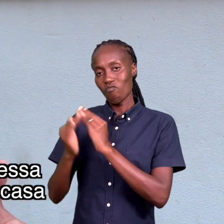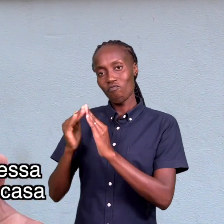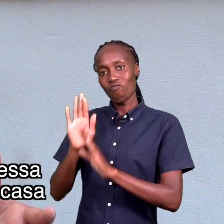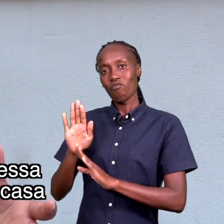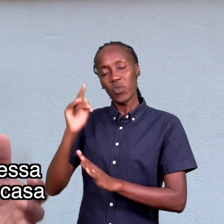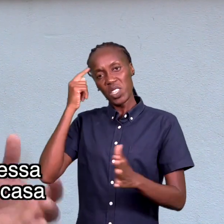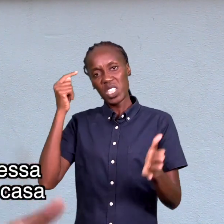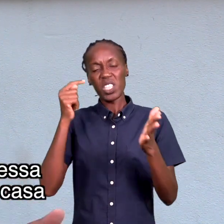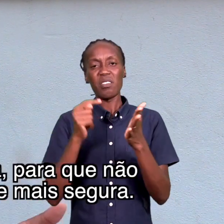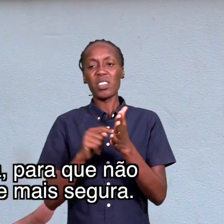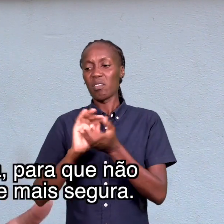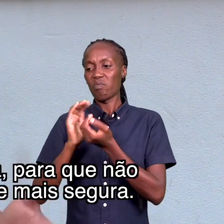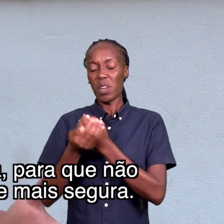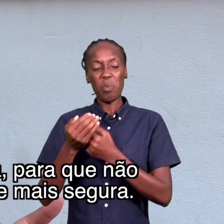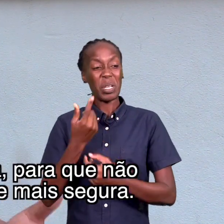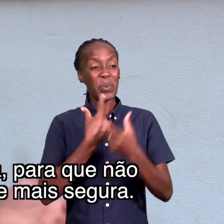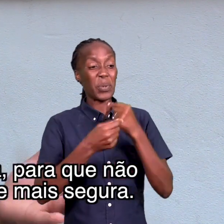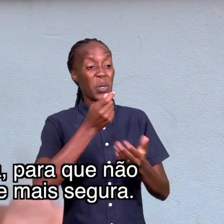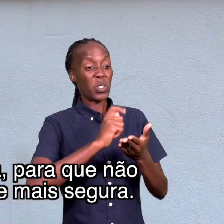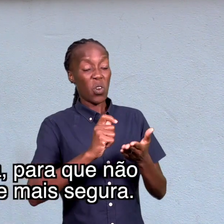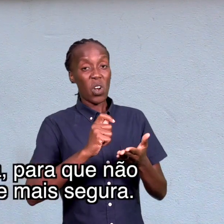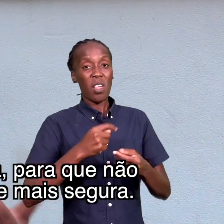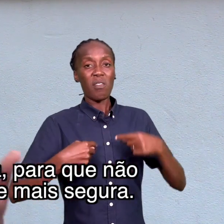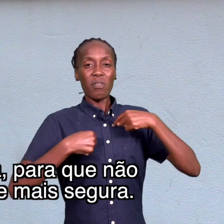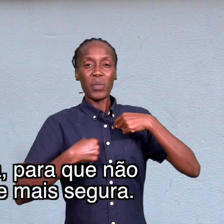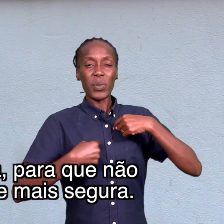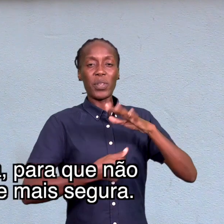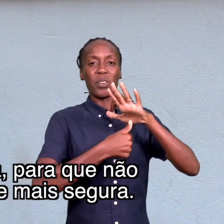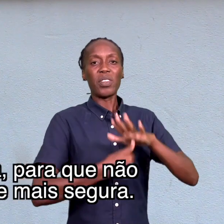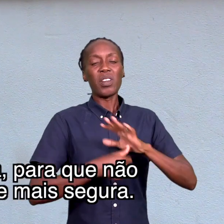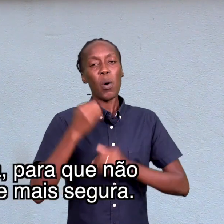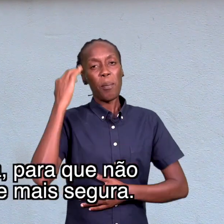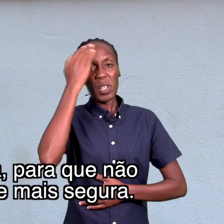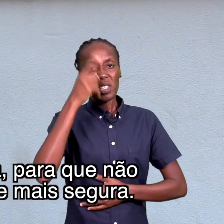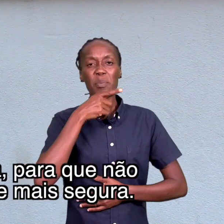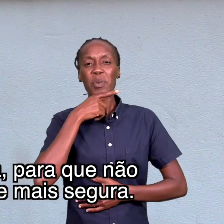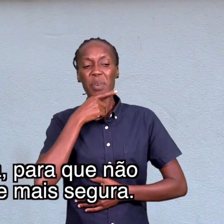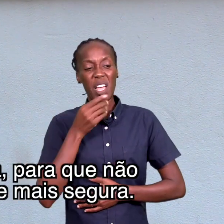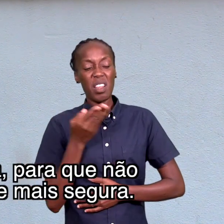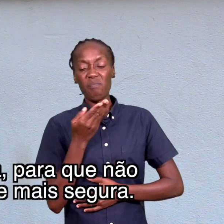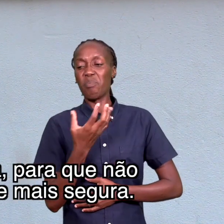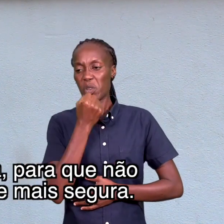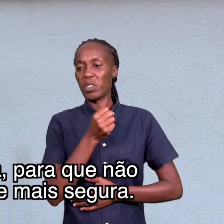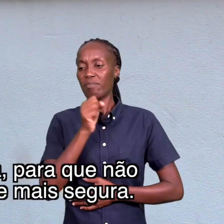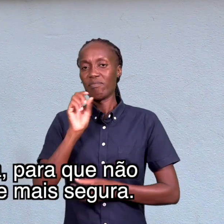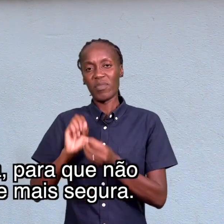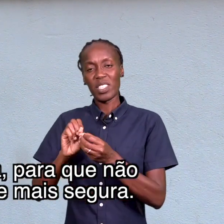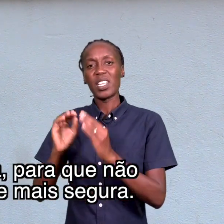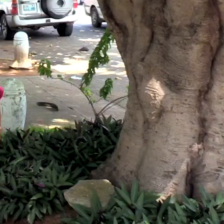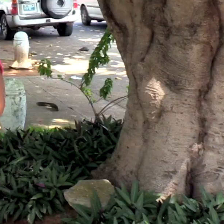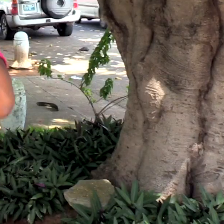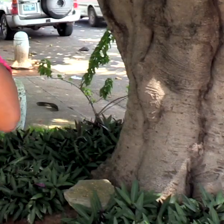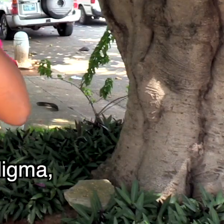criança, em casa, será o melhor meio para protegê-la, para que não sofra discriminação, estigma, e fique mais segura.